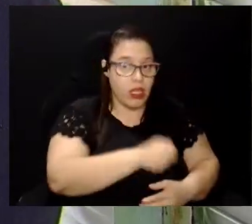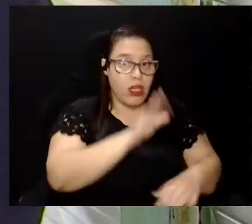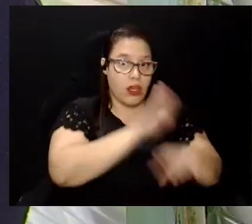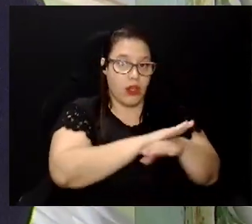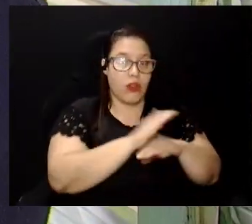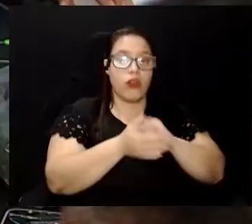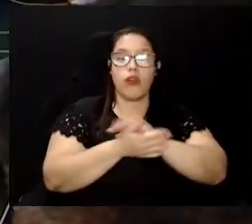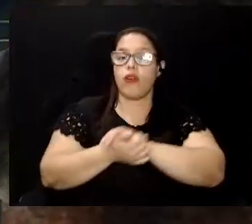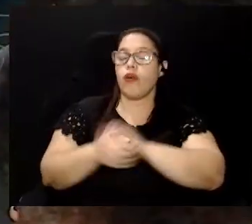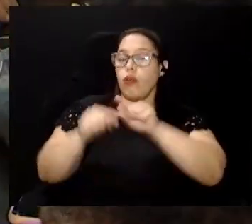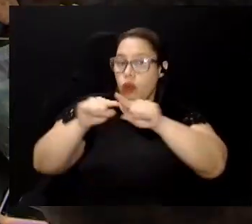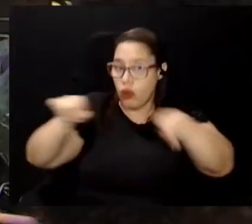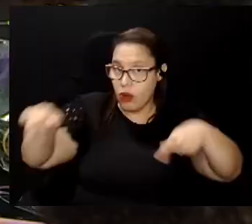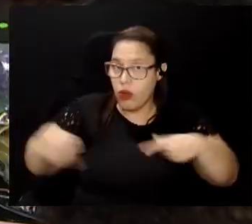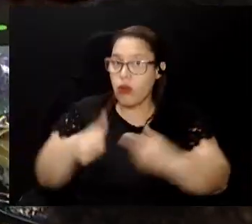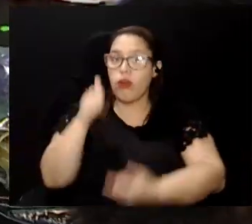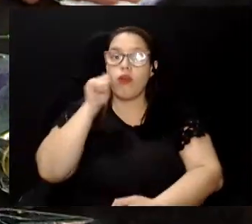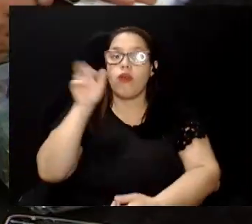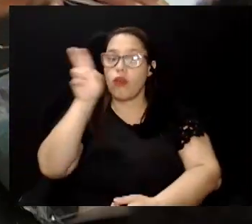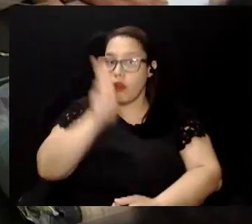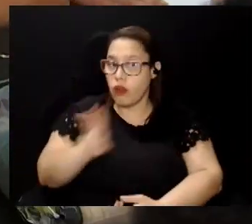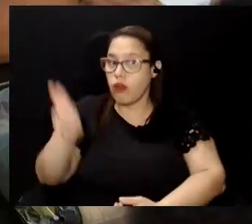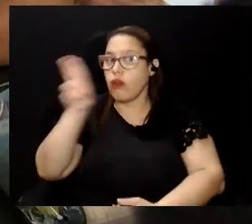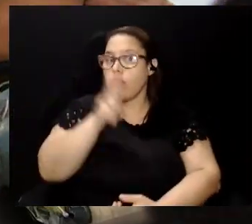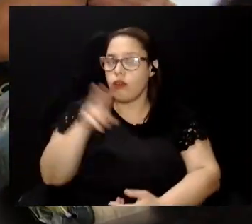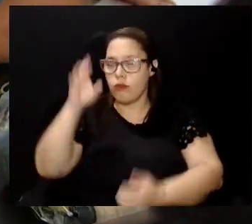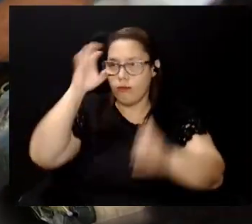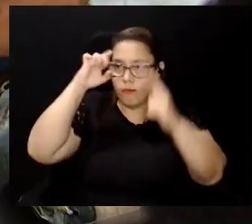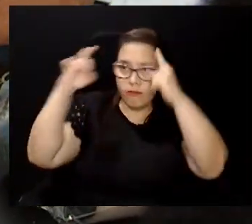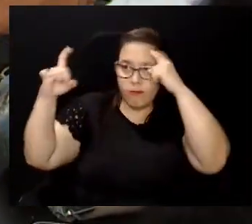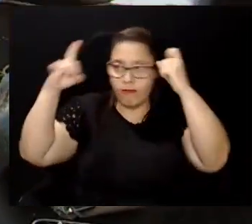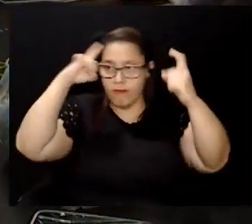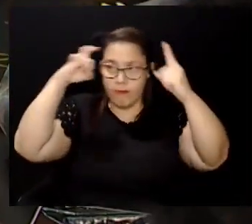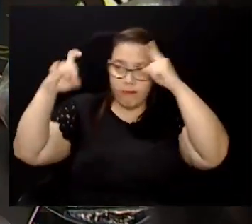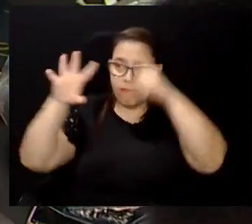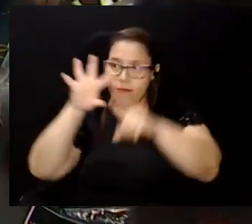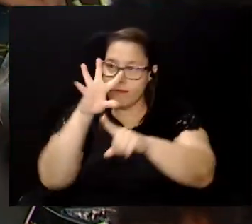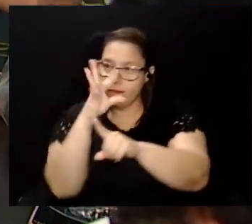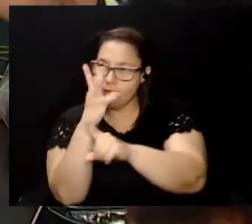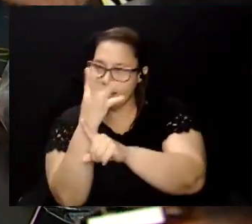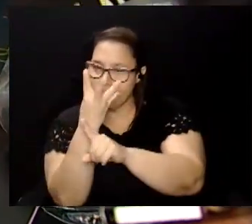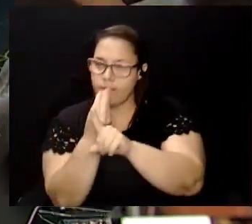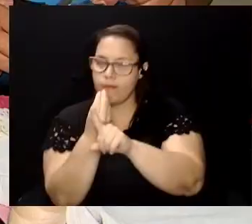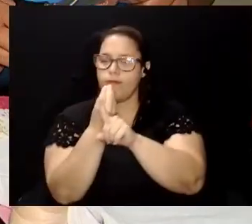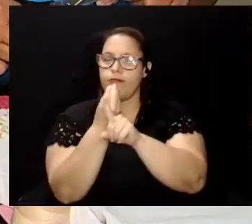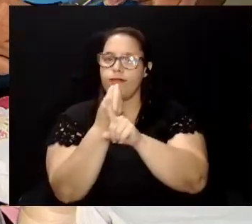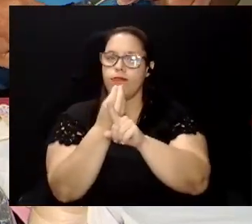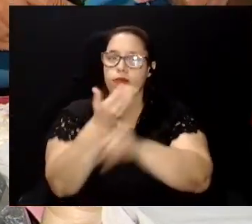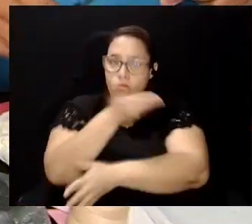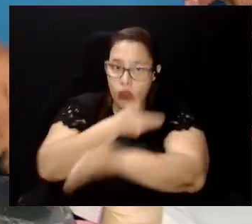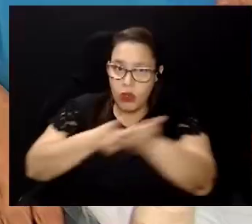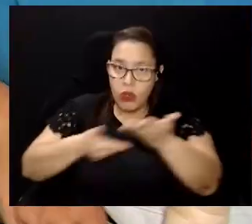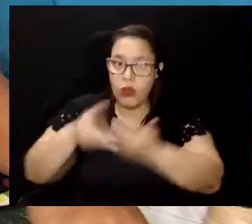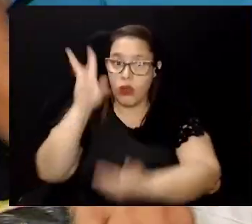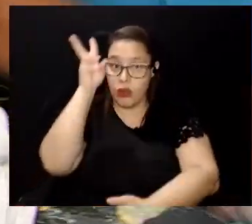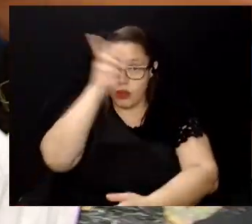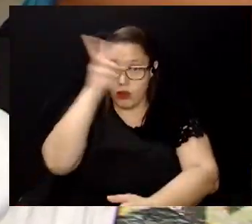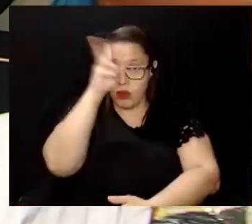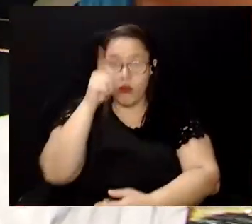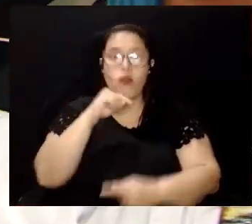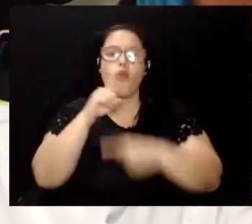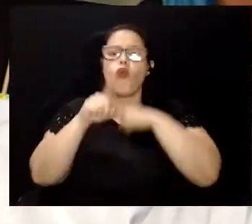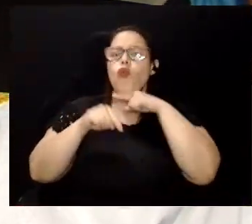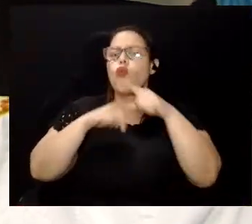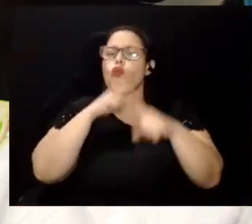porque ajuda bastante. É nessa sala que as mulheres usam toda a sua criatividade no artesanato. Elas compartilham